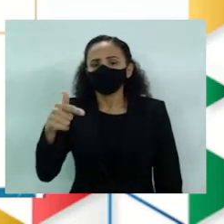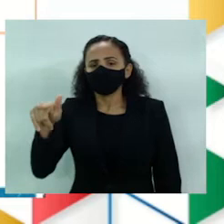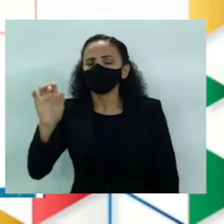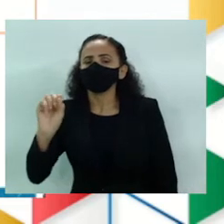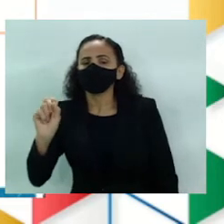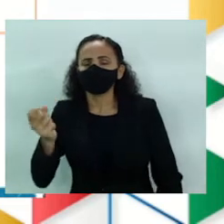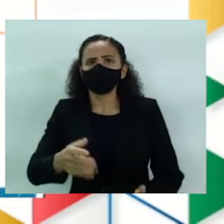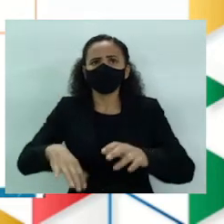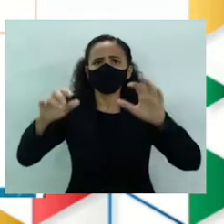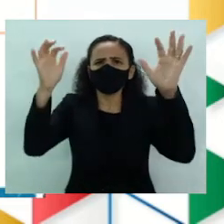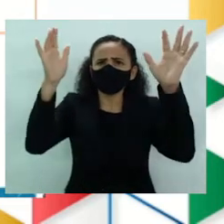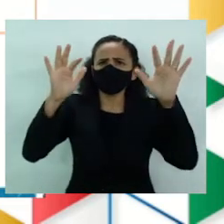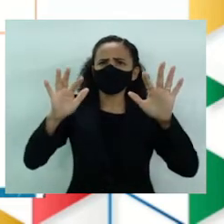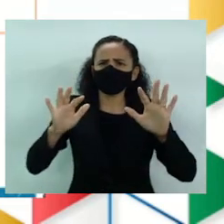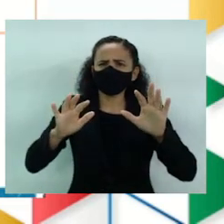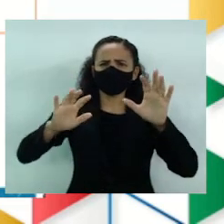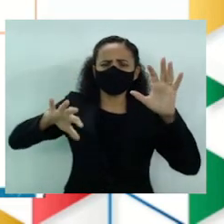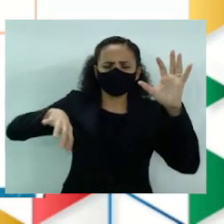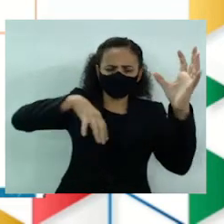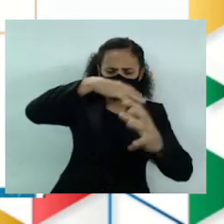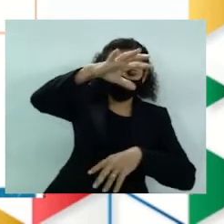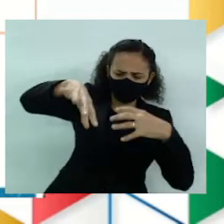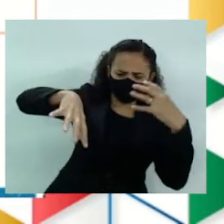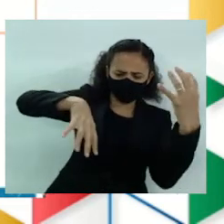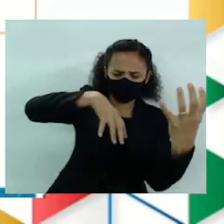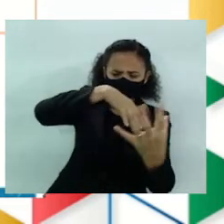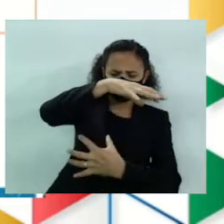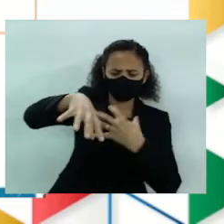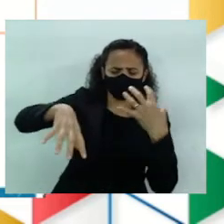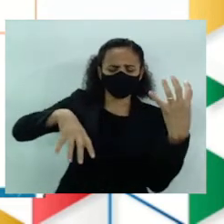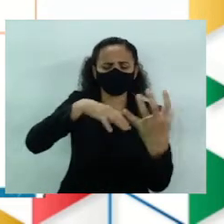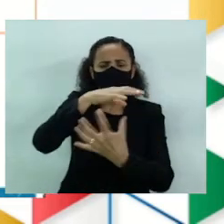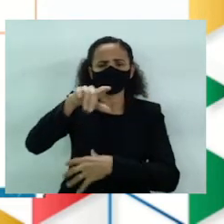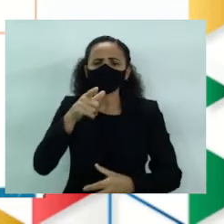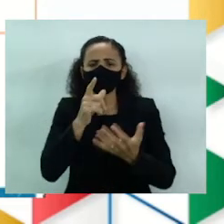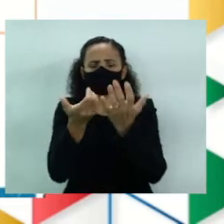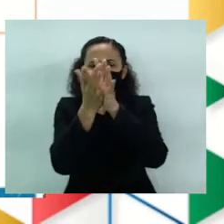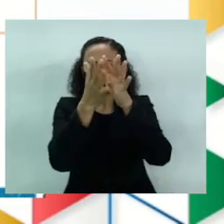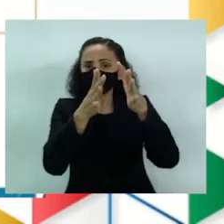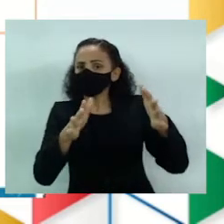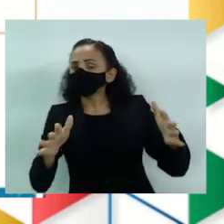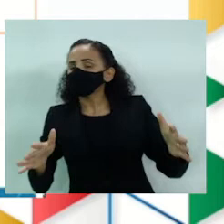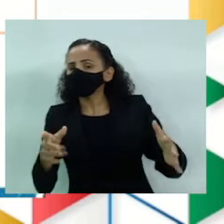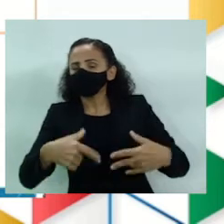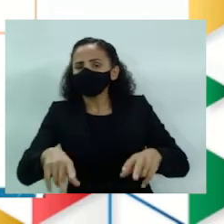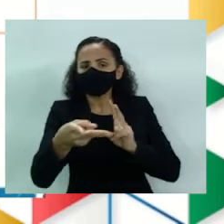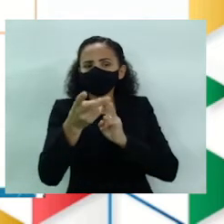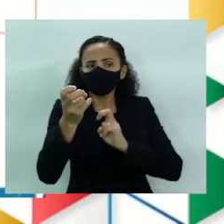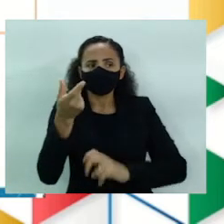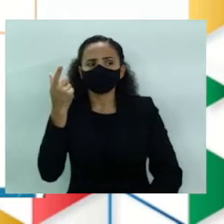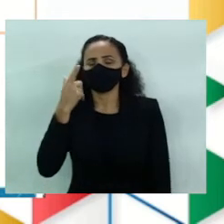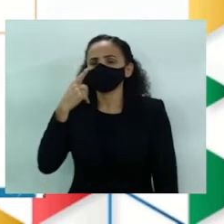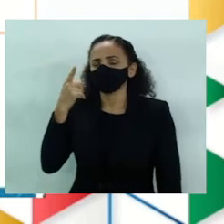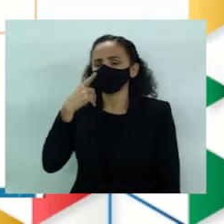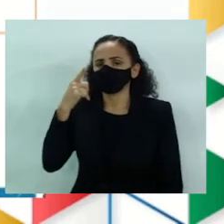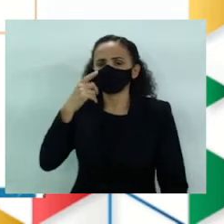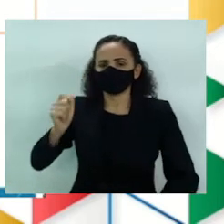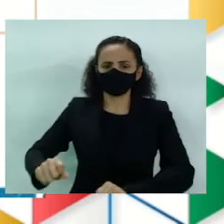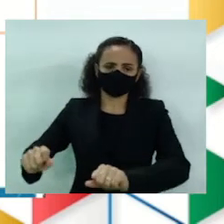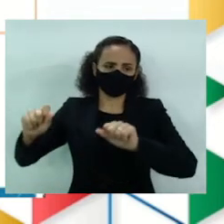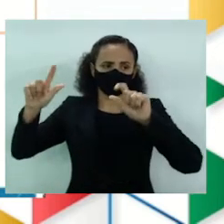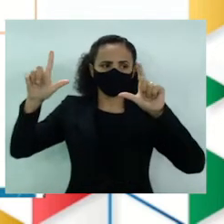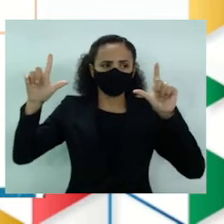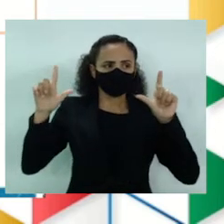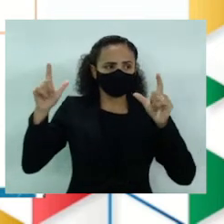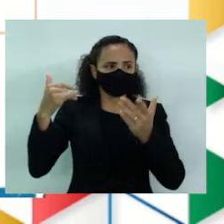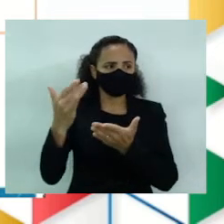a tempestade tropical formada no Pacífico Sul ou no Oceano Índico. Vocês podem observar na tela as imagens